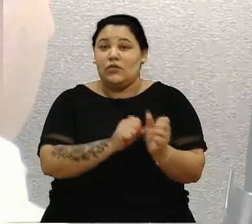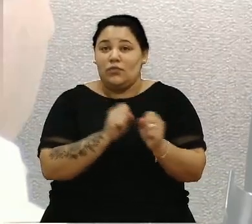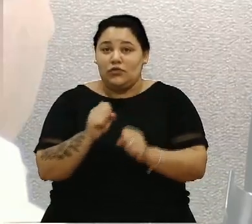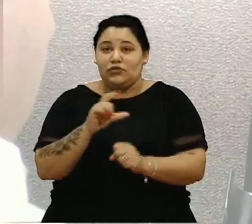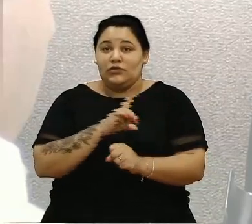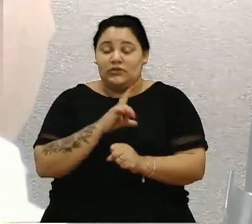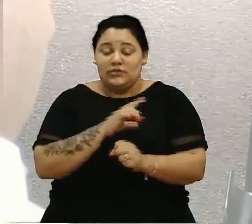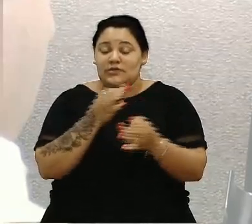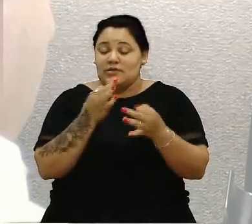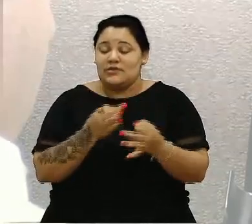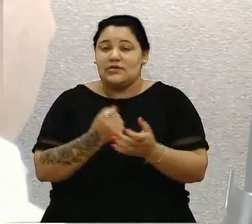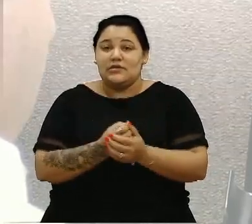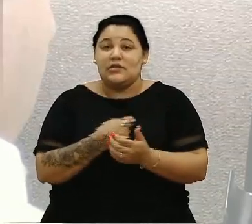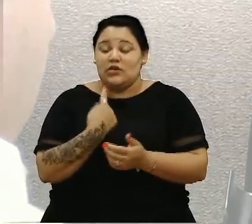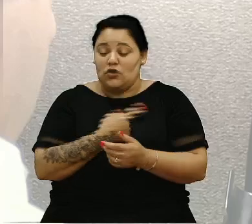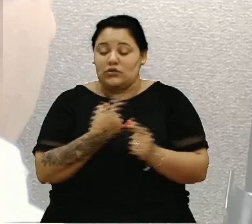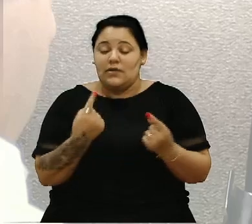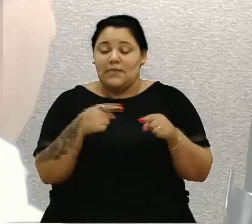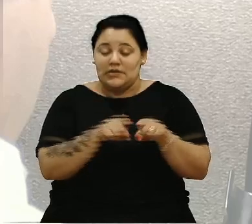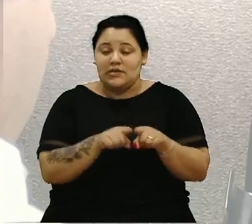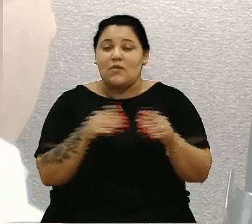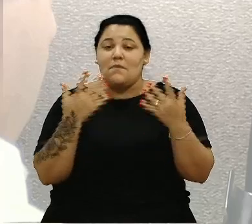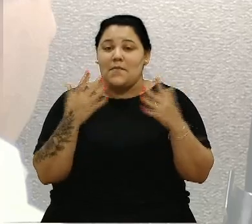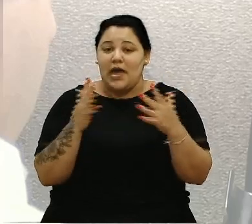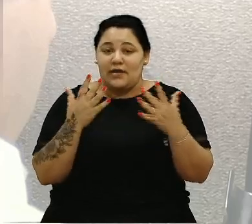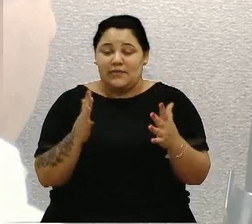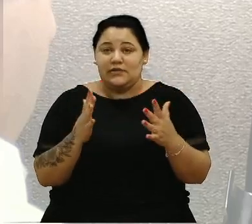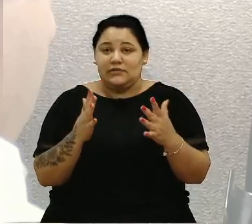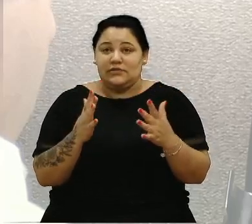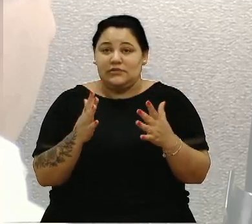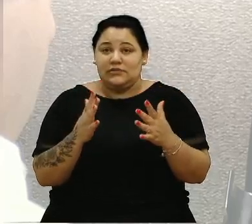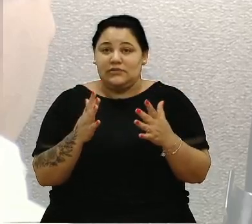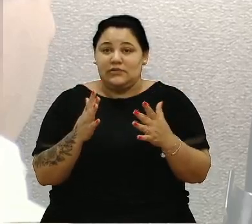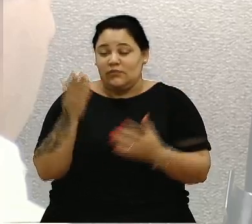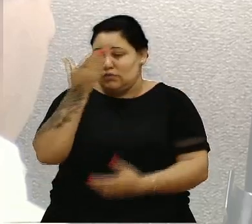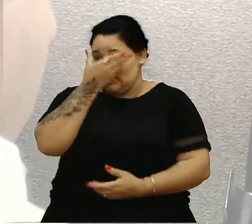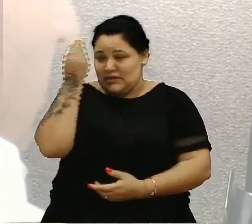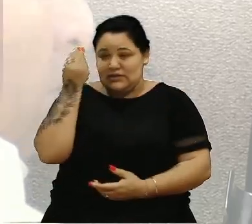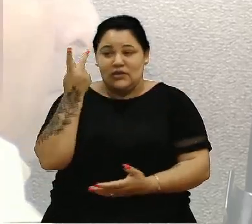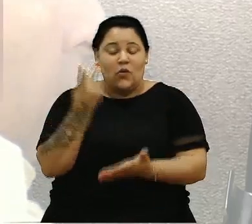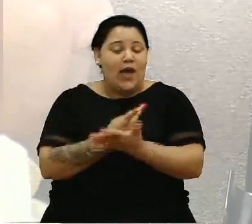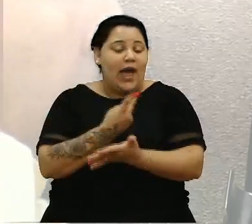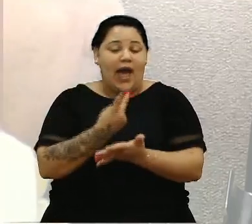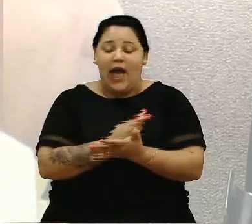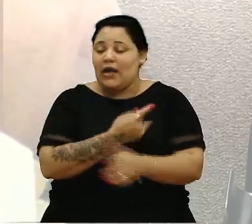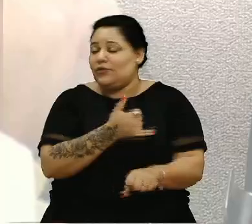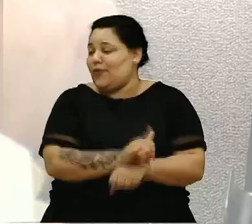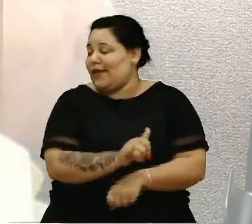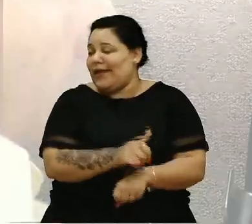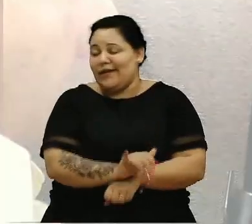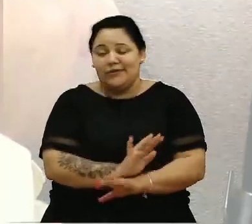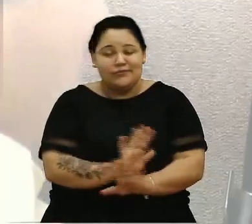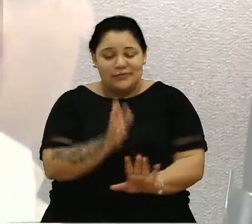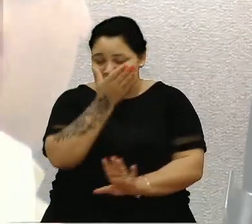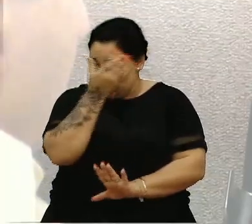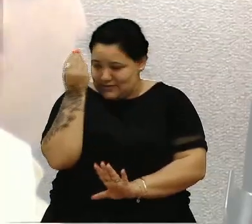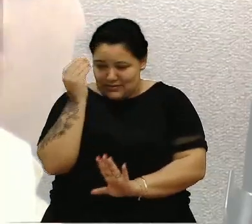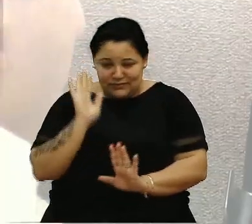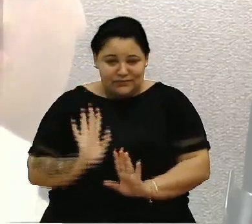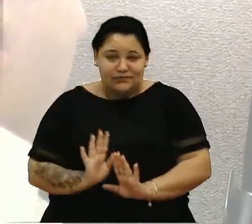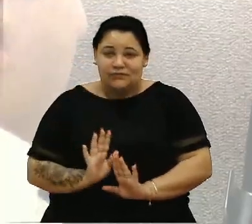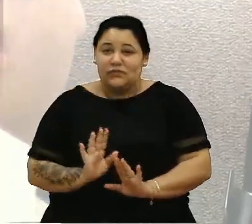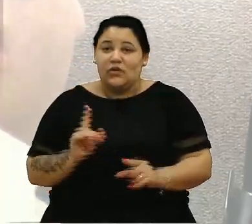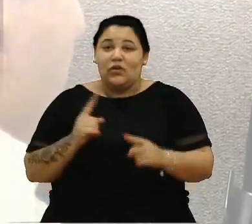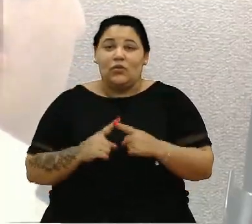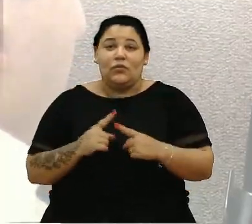parceiro. Parabéns, vamos esquecer o que deu de errado, de equívoco, porque eu não ter sido